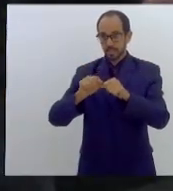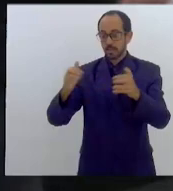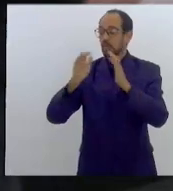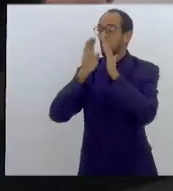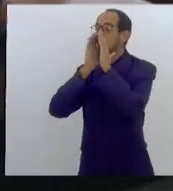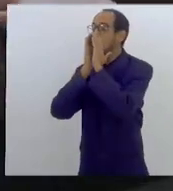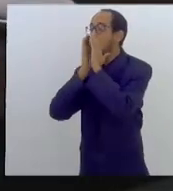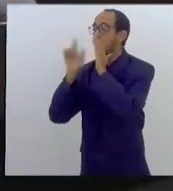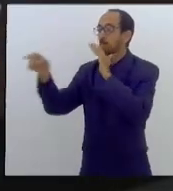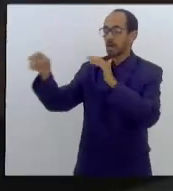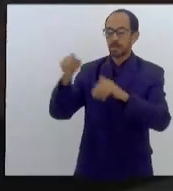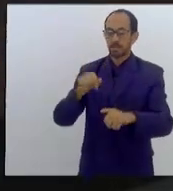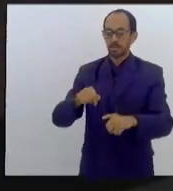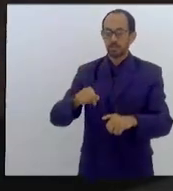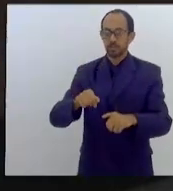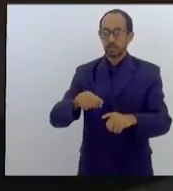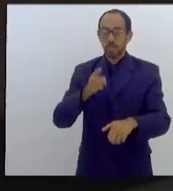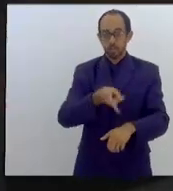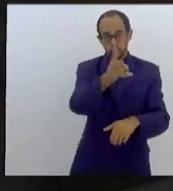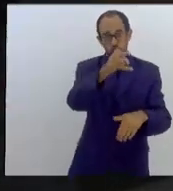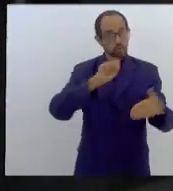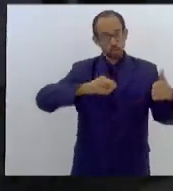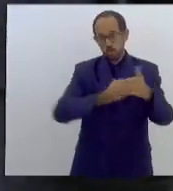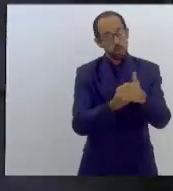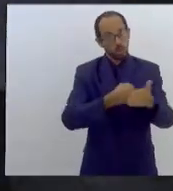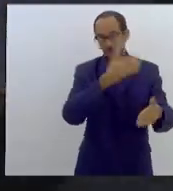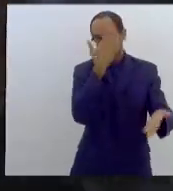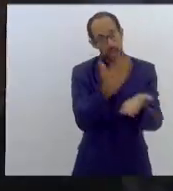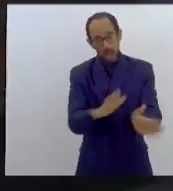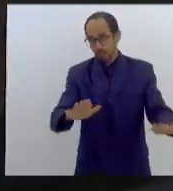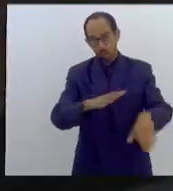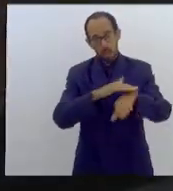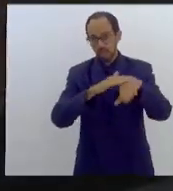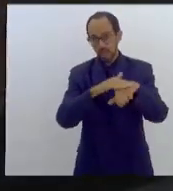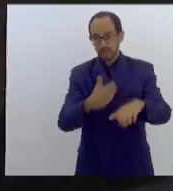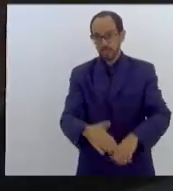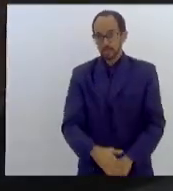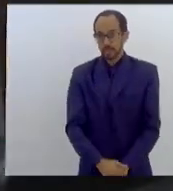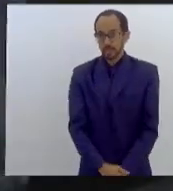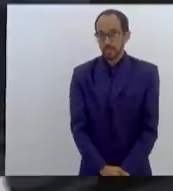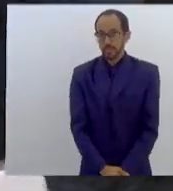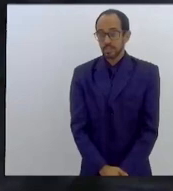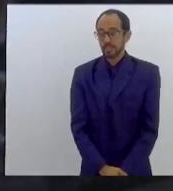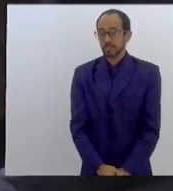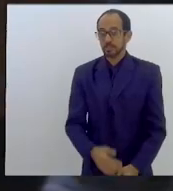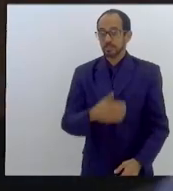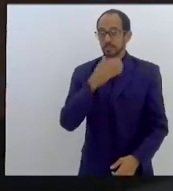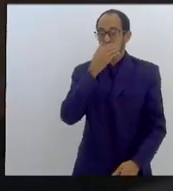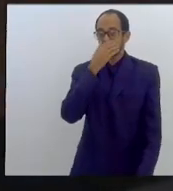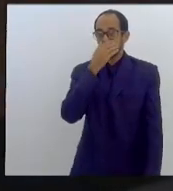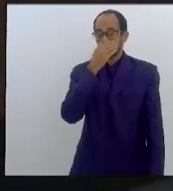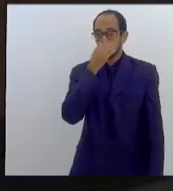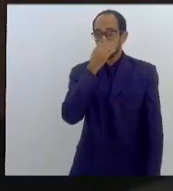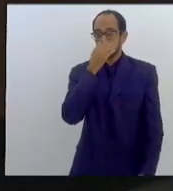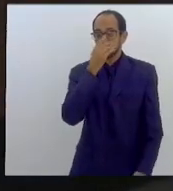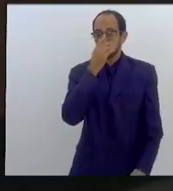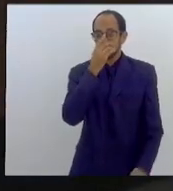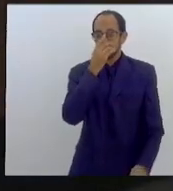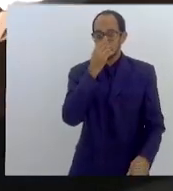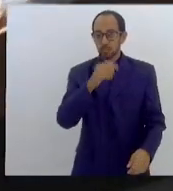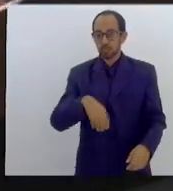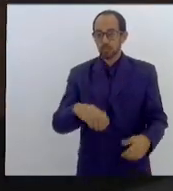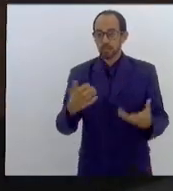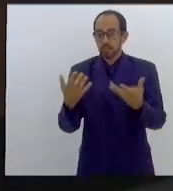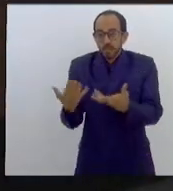nós vamos manter aqui o veto e acabou a conversa. Calma, Chico. Porque ele está querendo fazer o bem, tentar